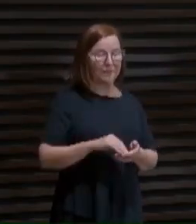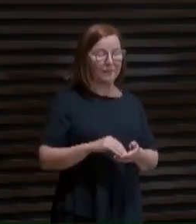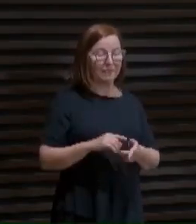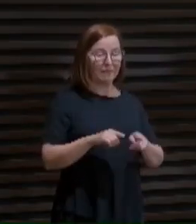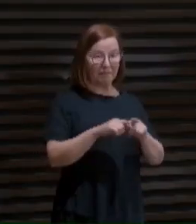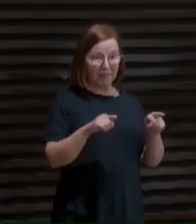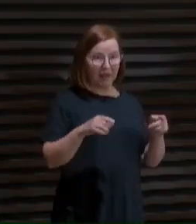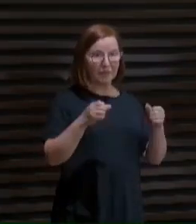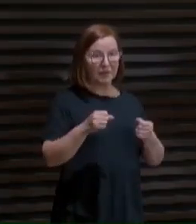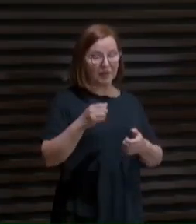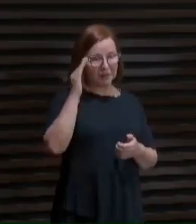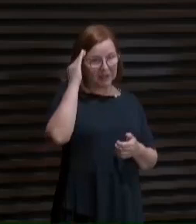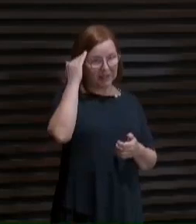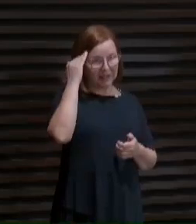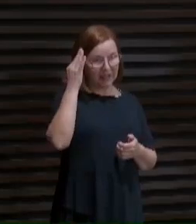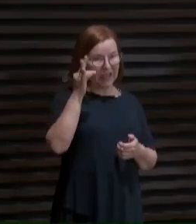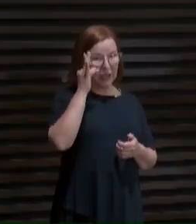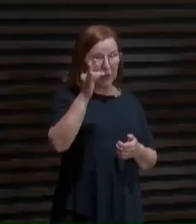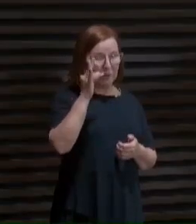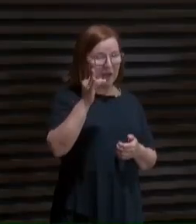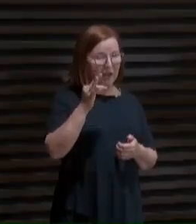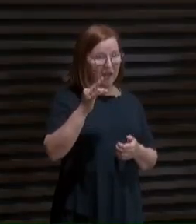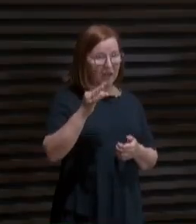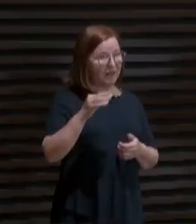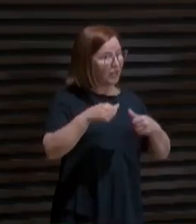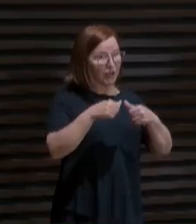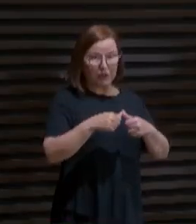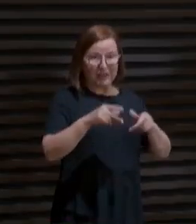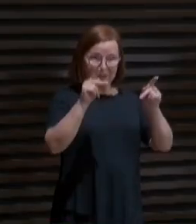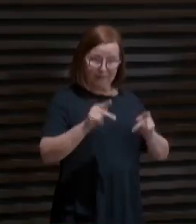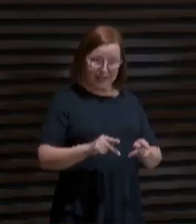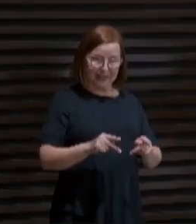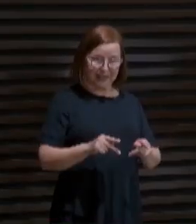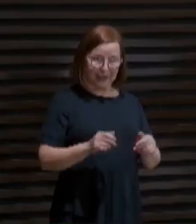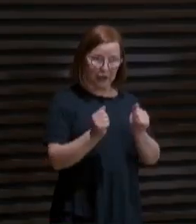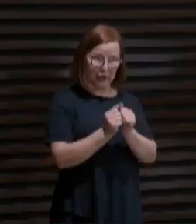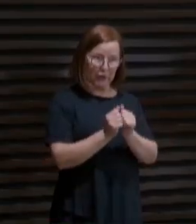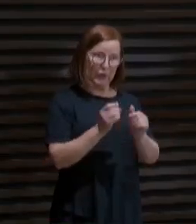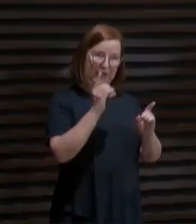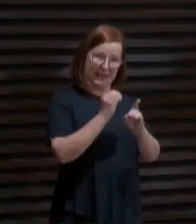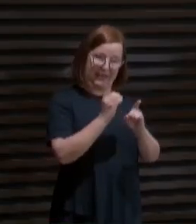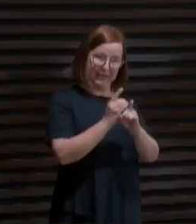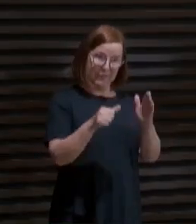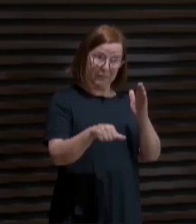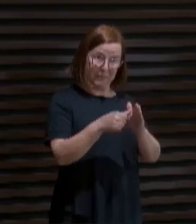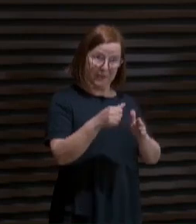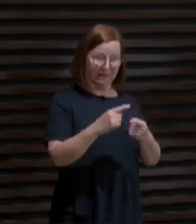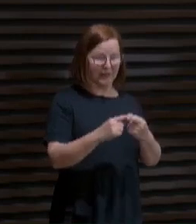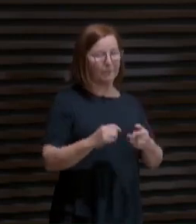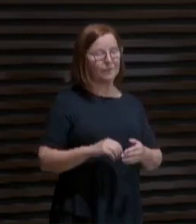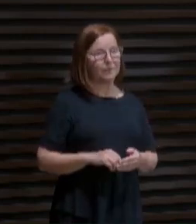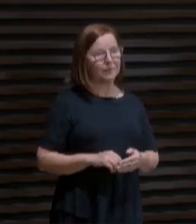entender é que Tomé não estava presente naquela primeira reunião. E eu quero fazer aqui